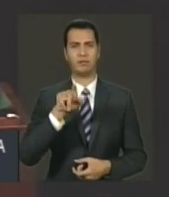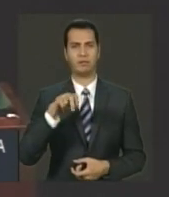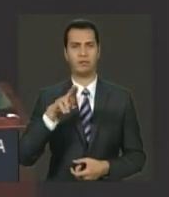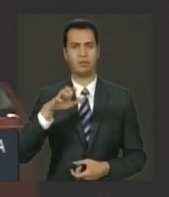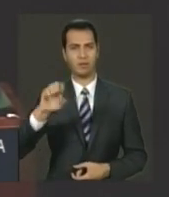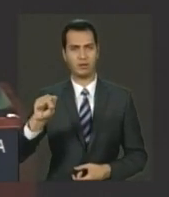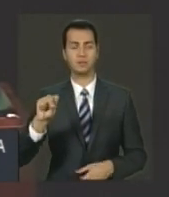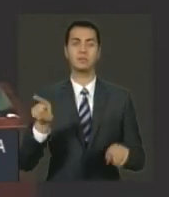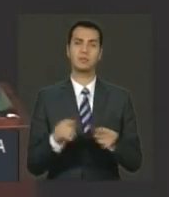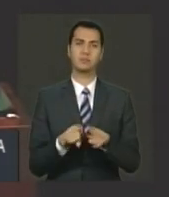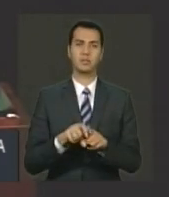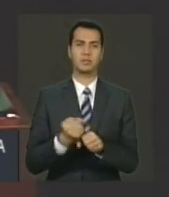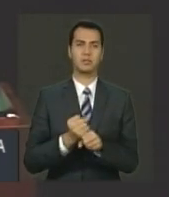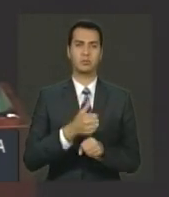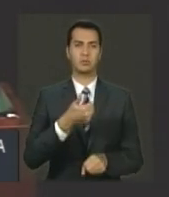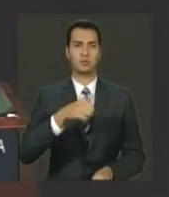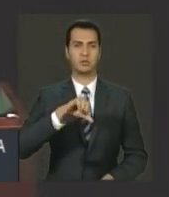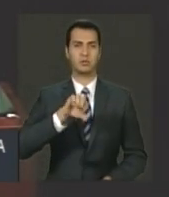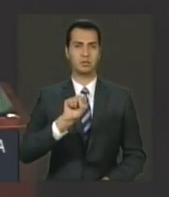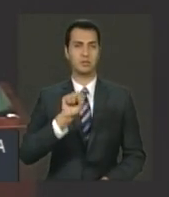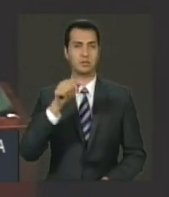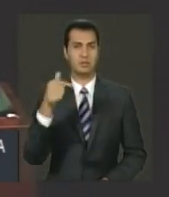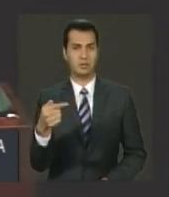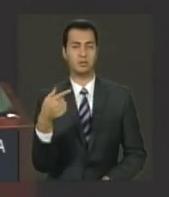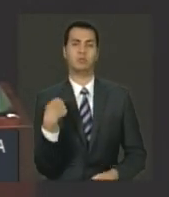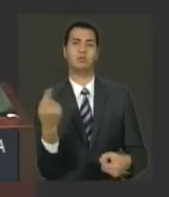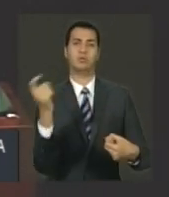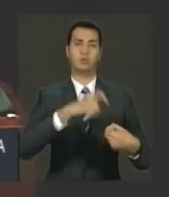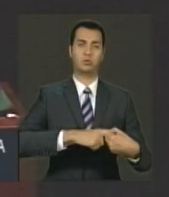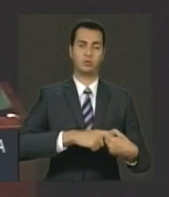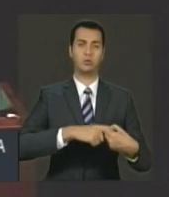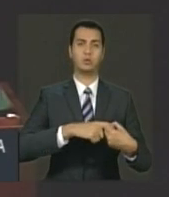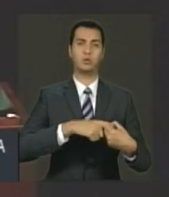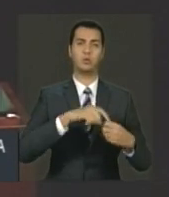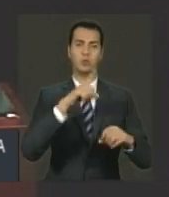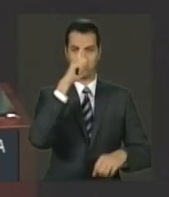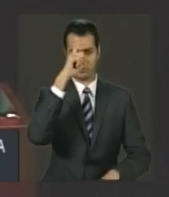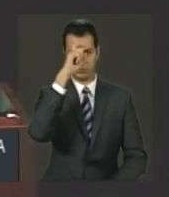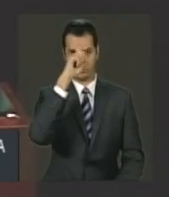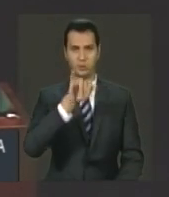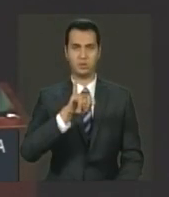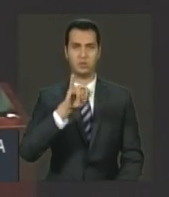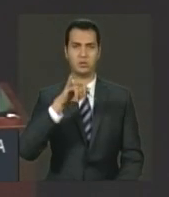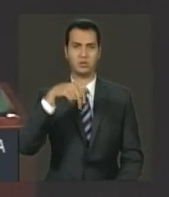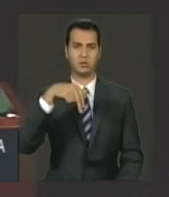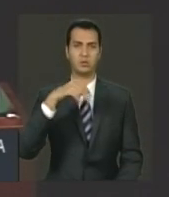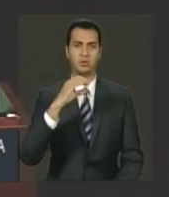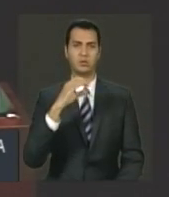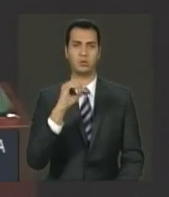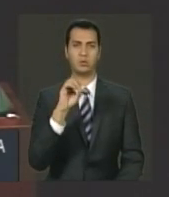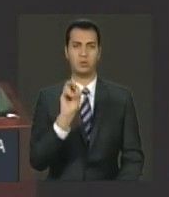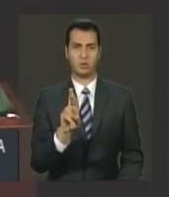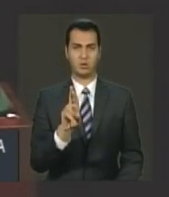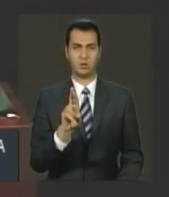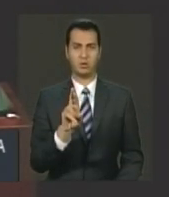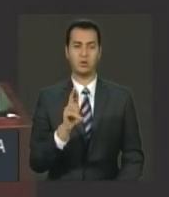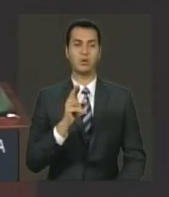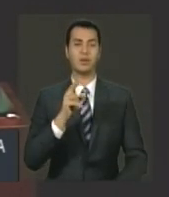INCOR, o qual, para mim, logo se tornou um templo onde atendimento ao